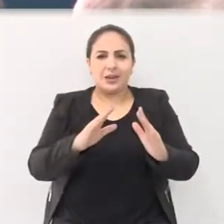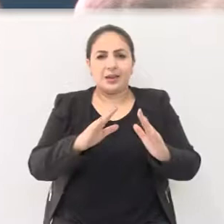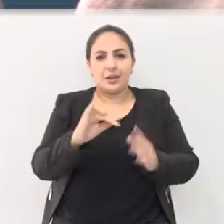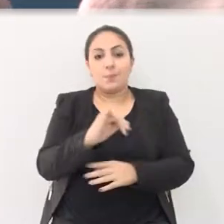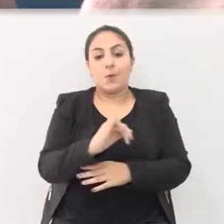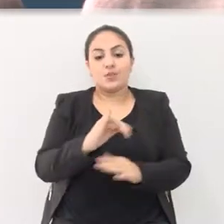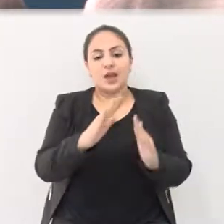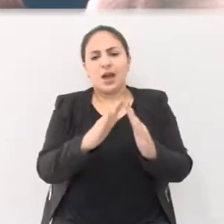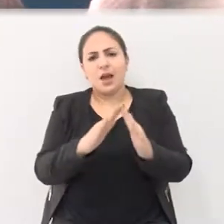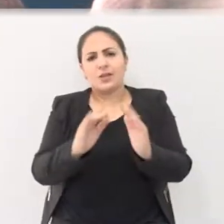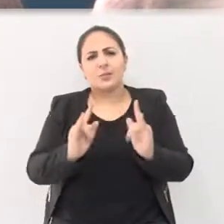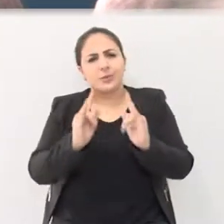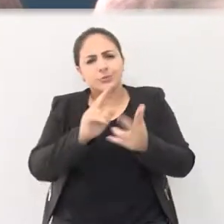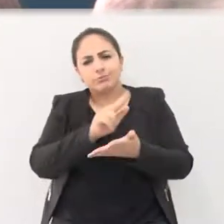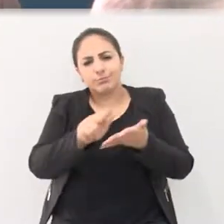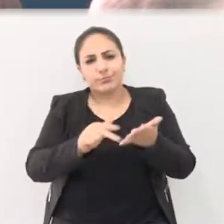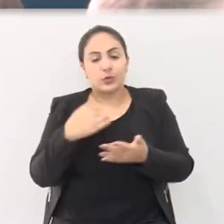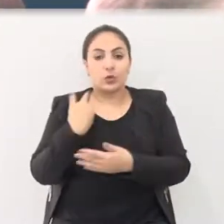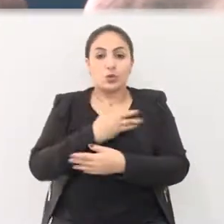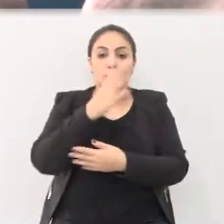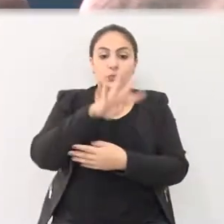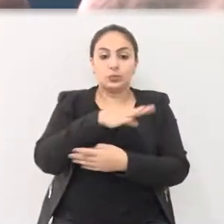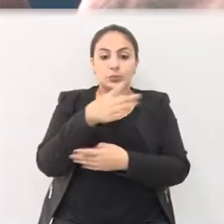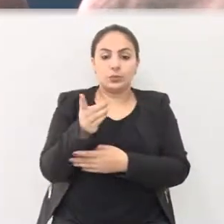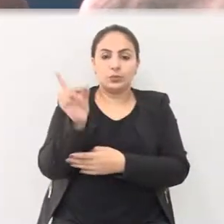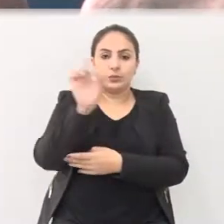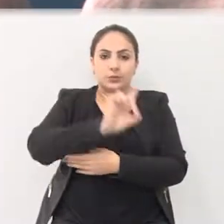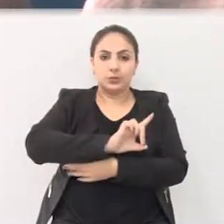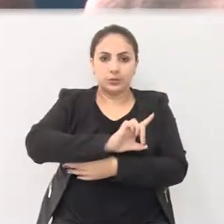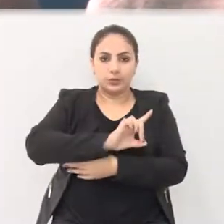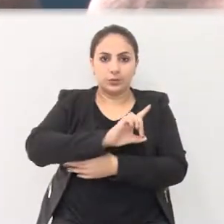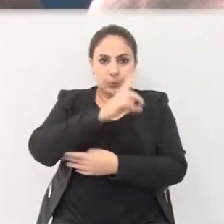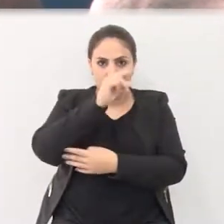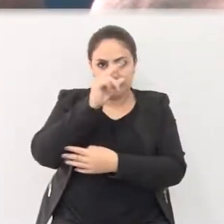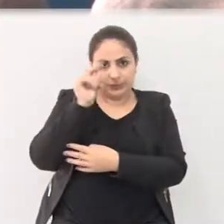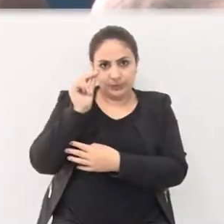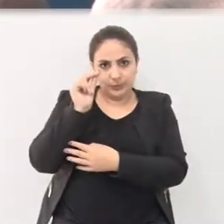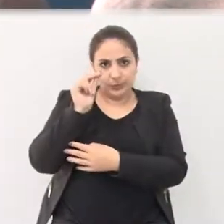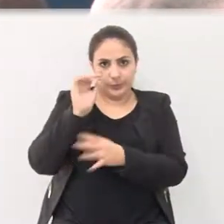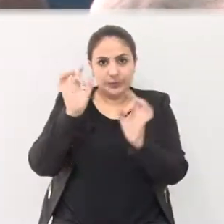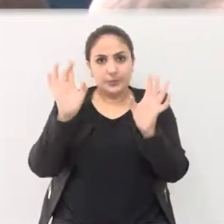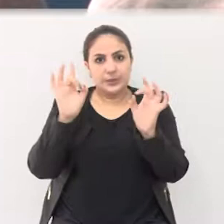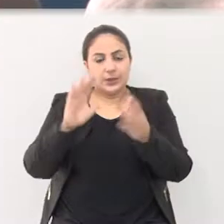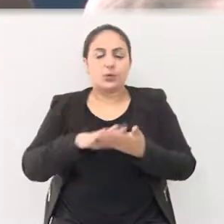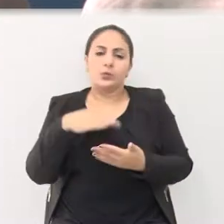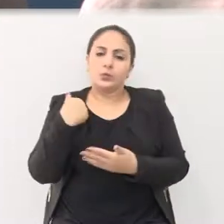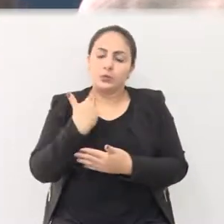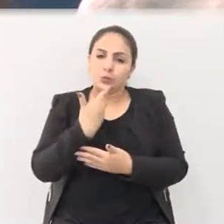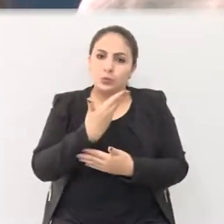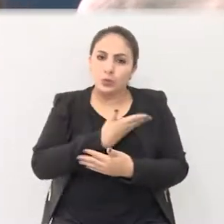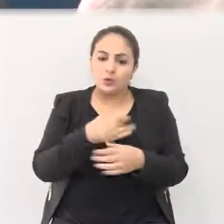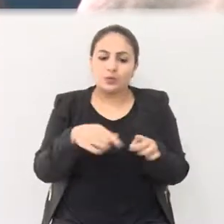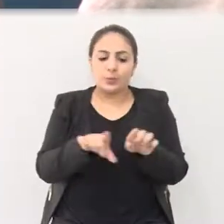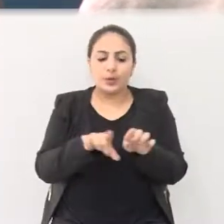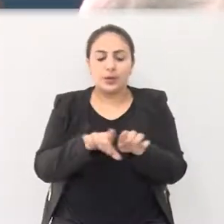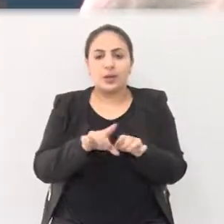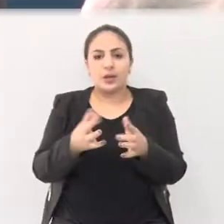mas nós estamos instituindo com esse projeto de lei dentro do calendário do município das datas especiais. Essa é a nossa meta